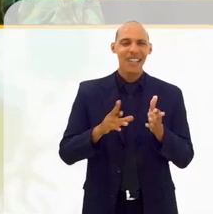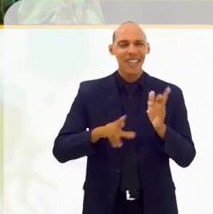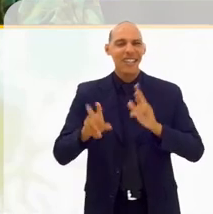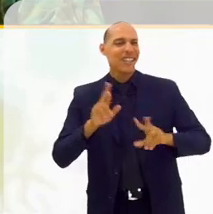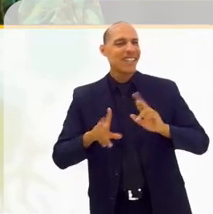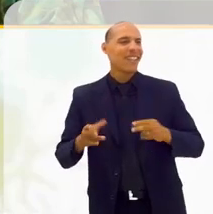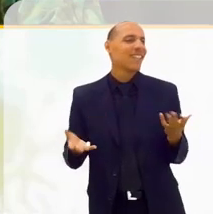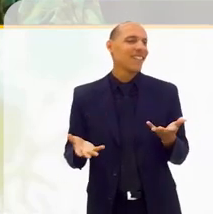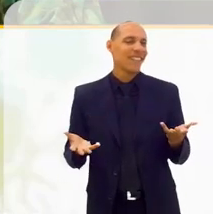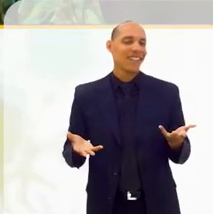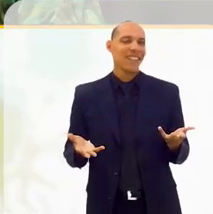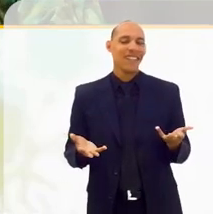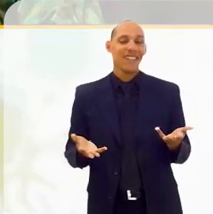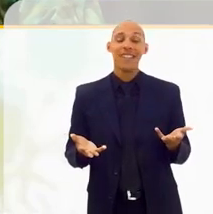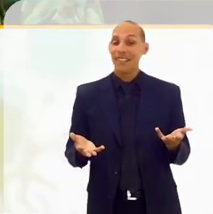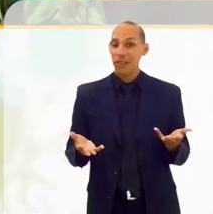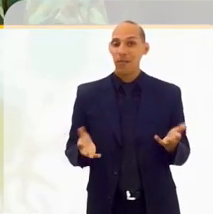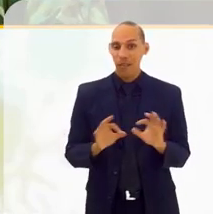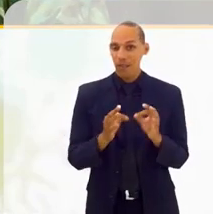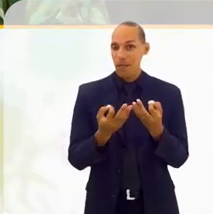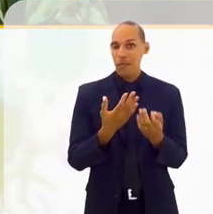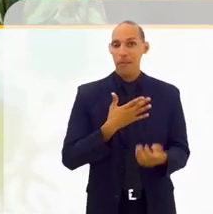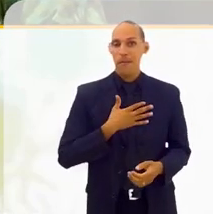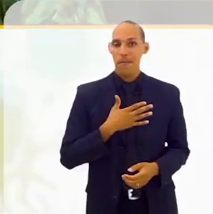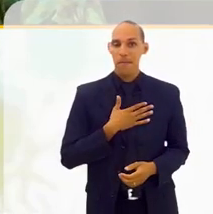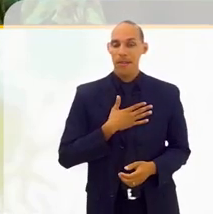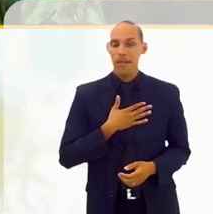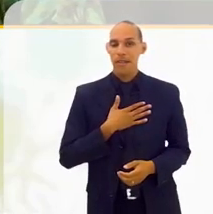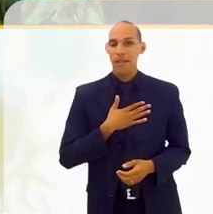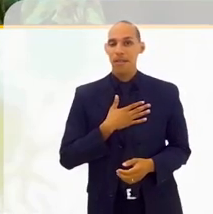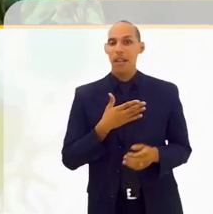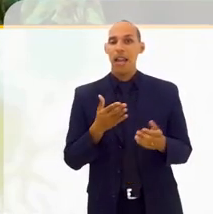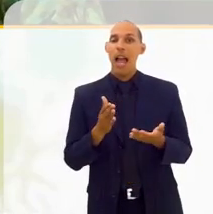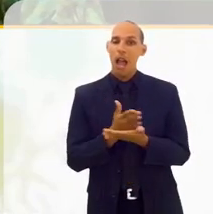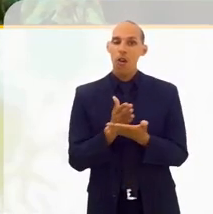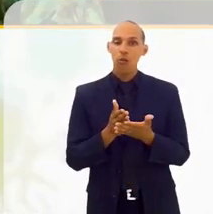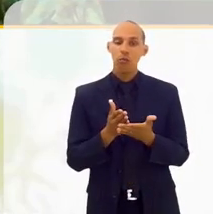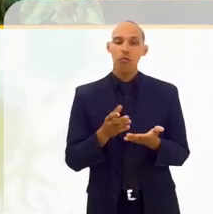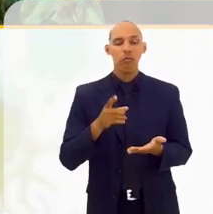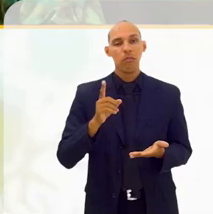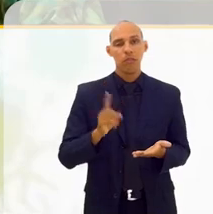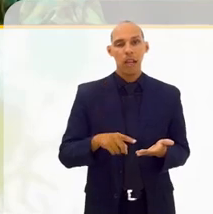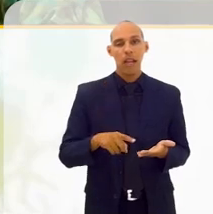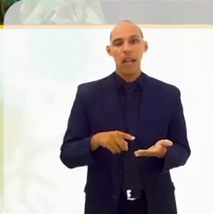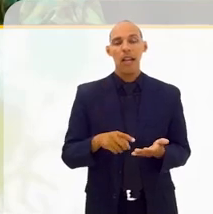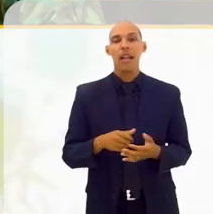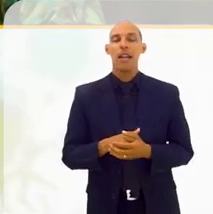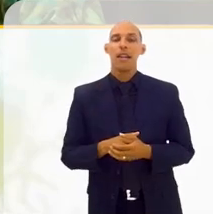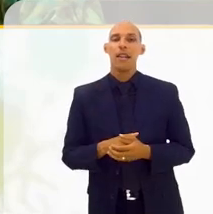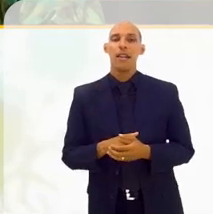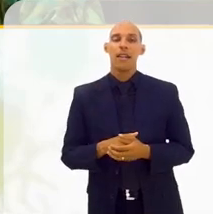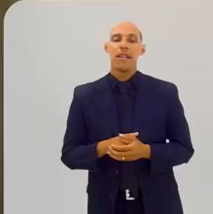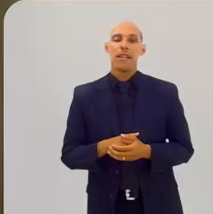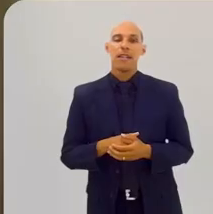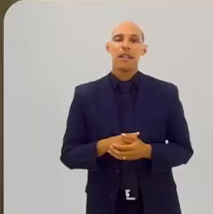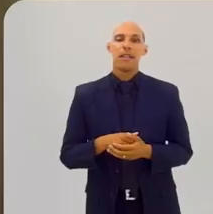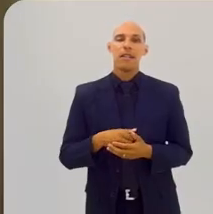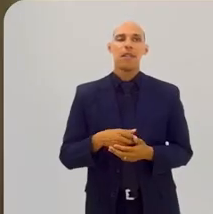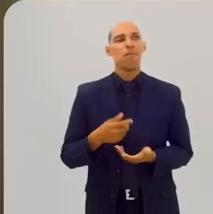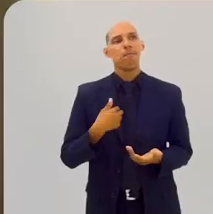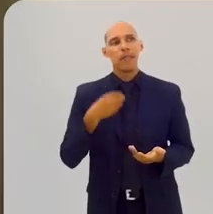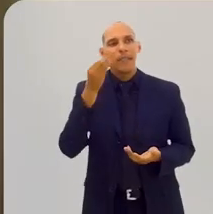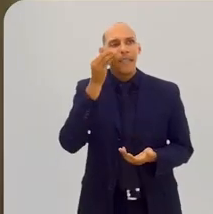trajetória Olha a minha família uma parte da minha família paterna é ligado ao direito então